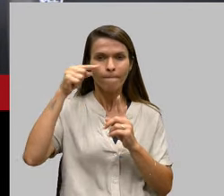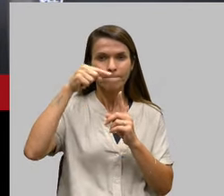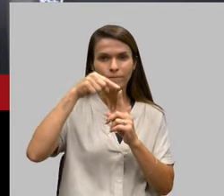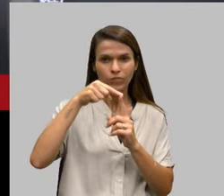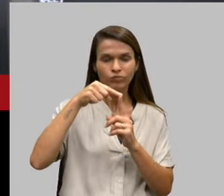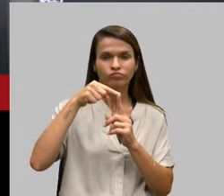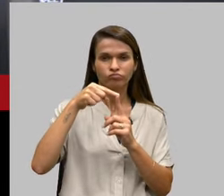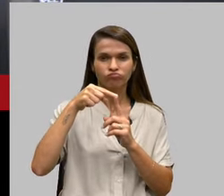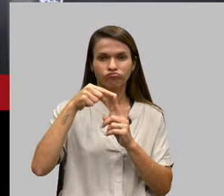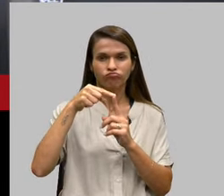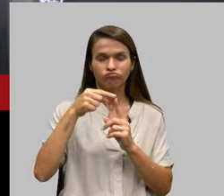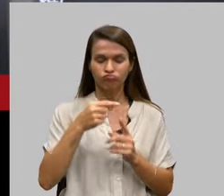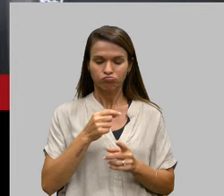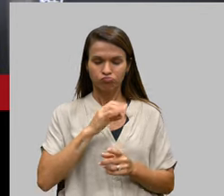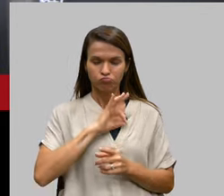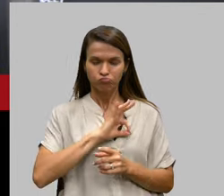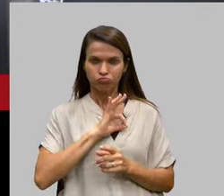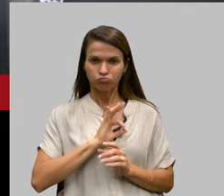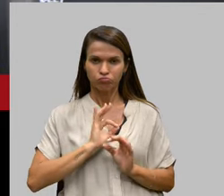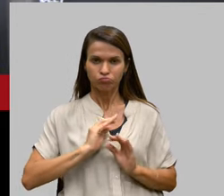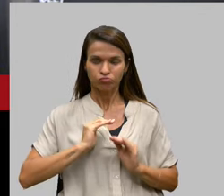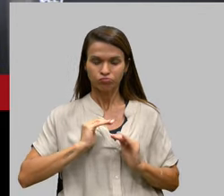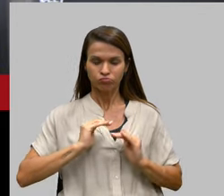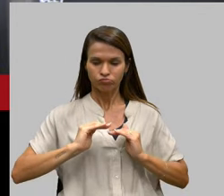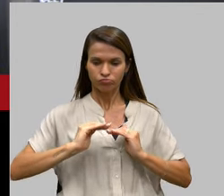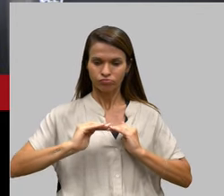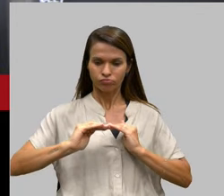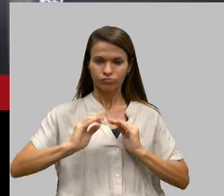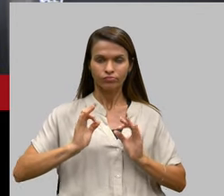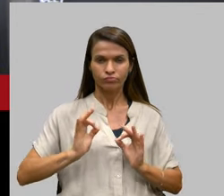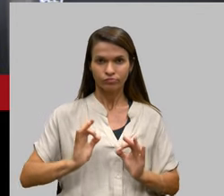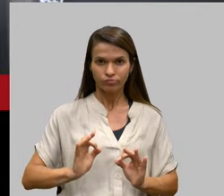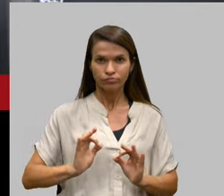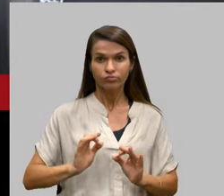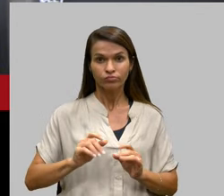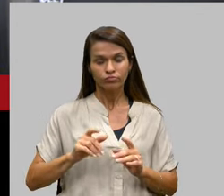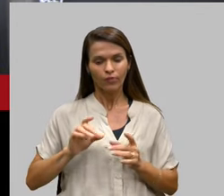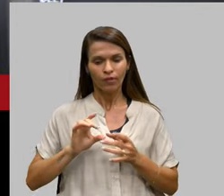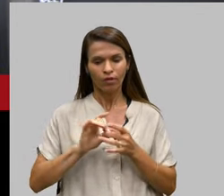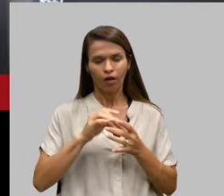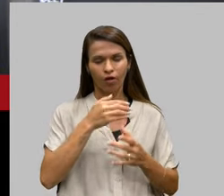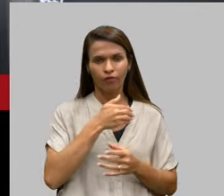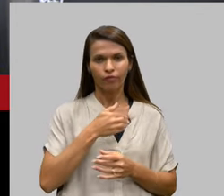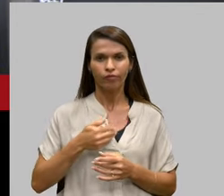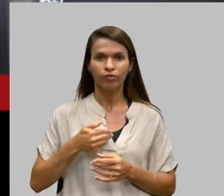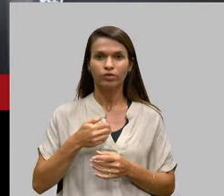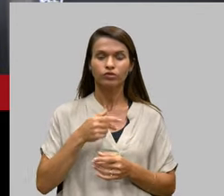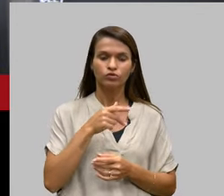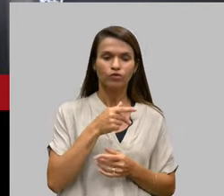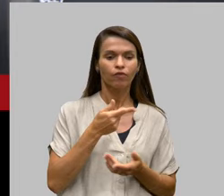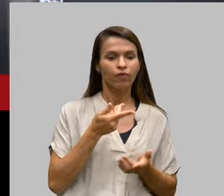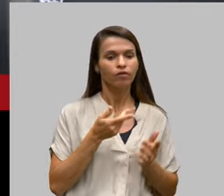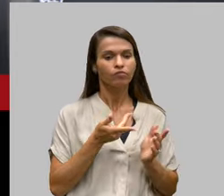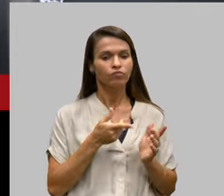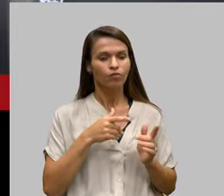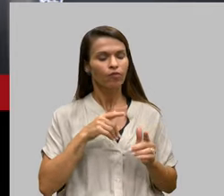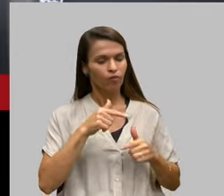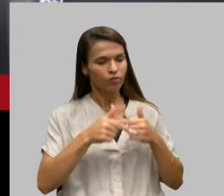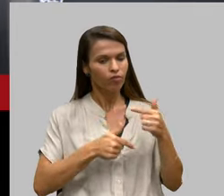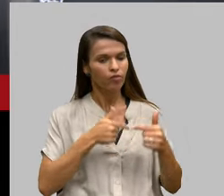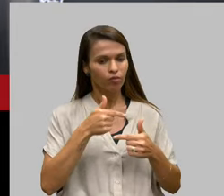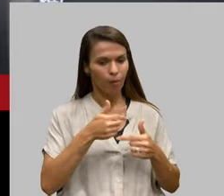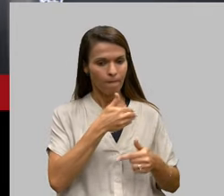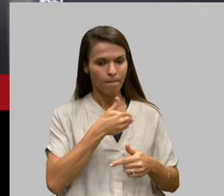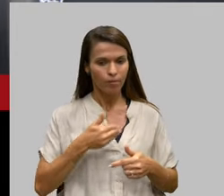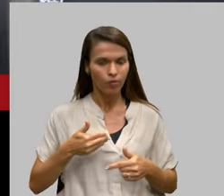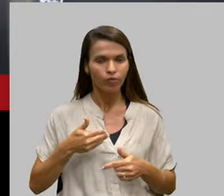elas apresentadas pelo próprio ente federativo né pelo nosso governo que falava assim o senhor vai prestar seus serviços públicos para nós